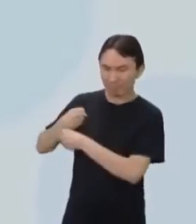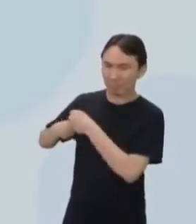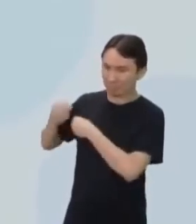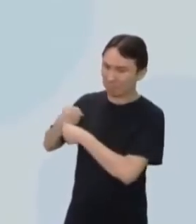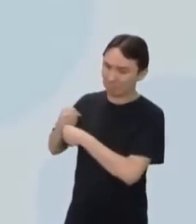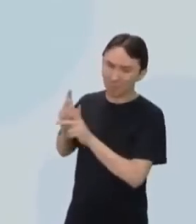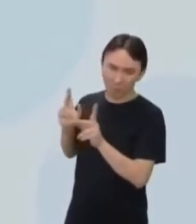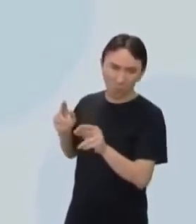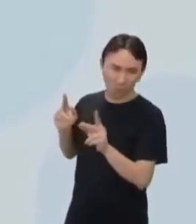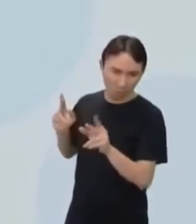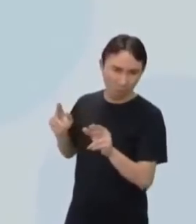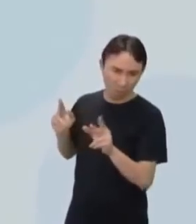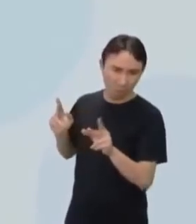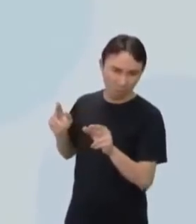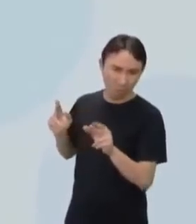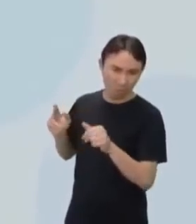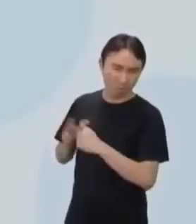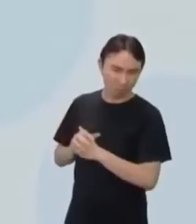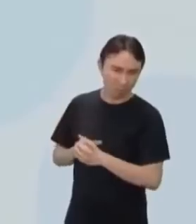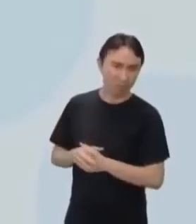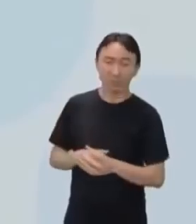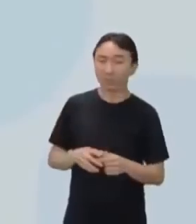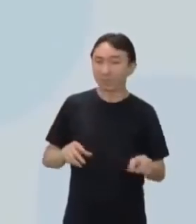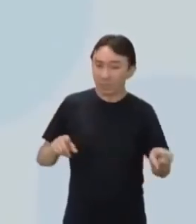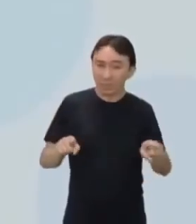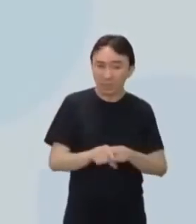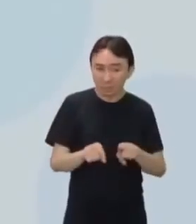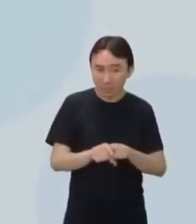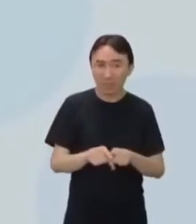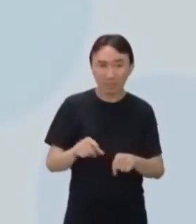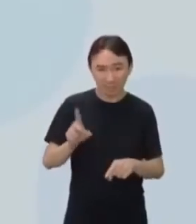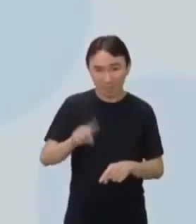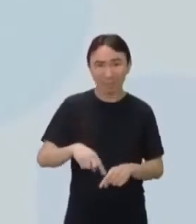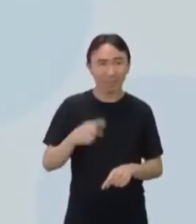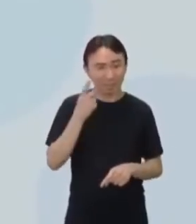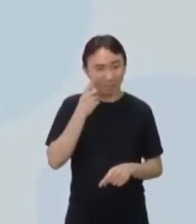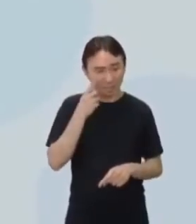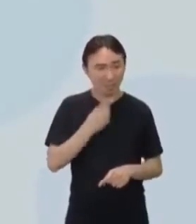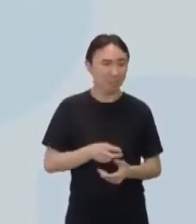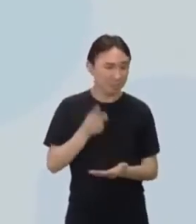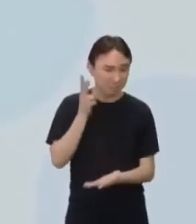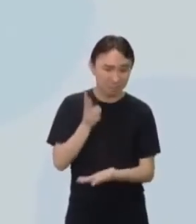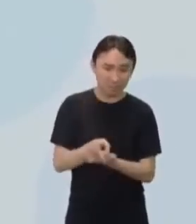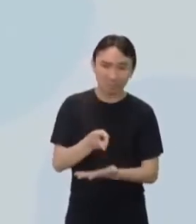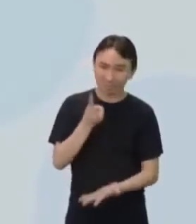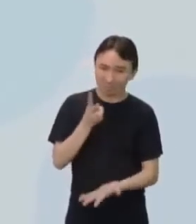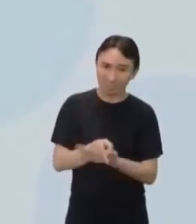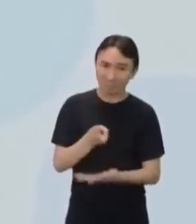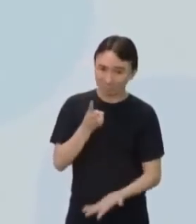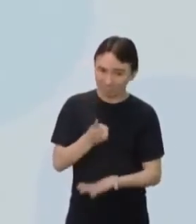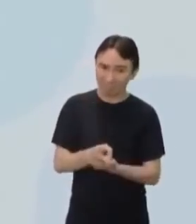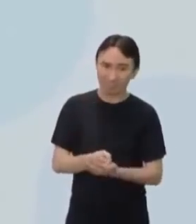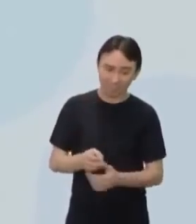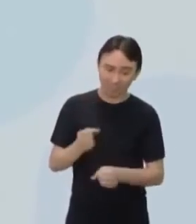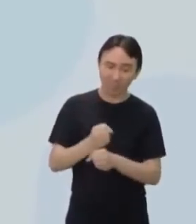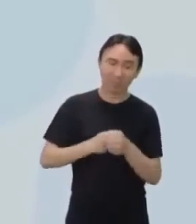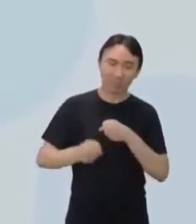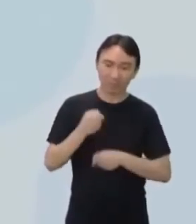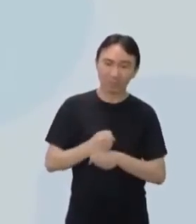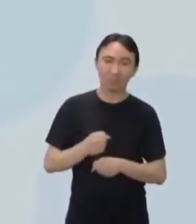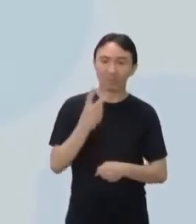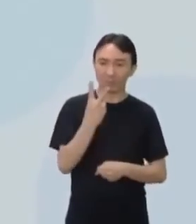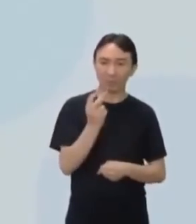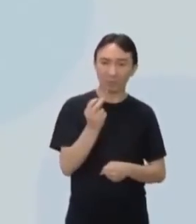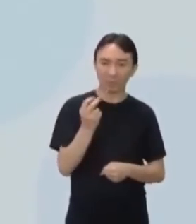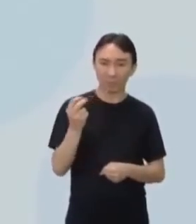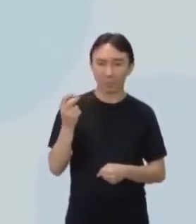aplicação censitária. Em relação à matriz de referência, ela ainda continua a mesma, aquela matriz de 2001, tá bom? Que